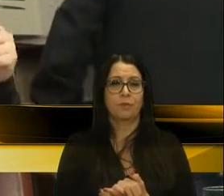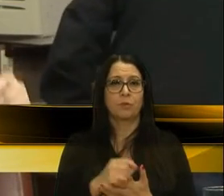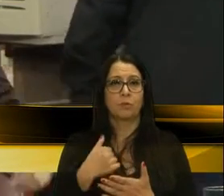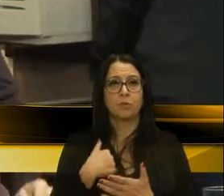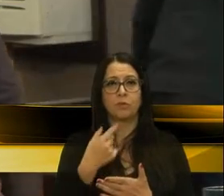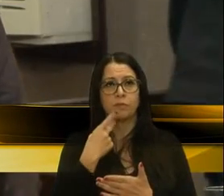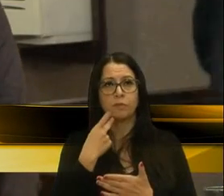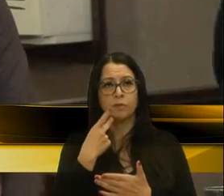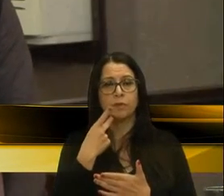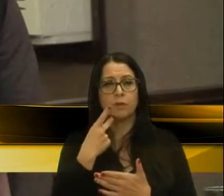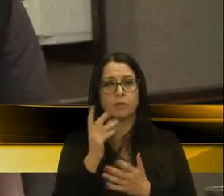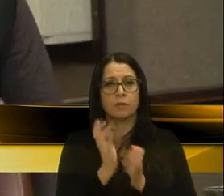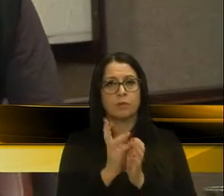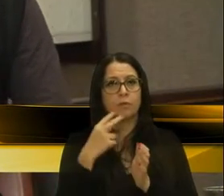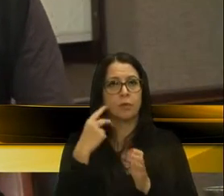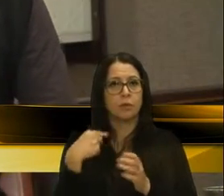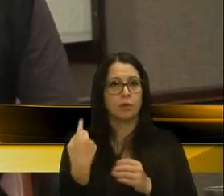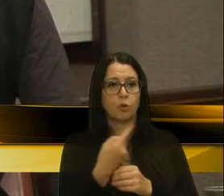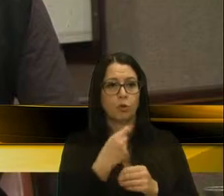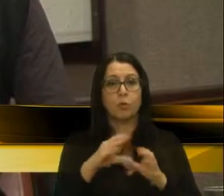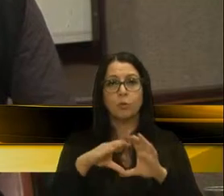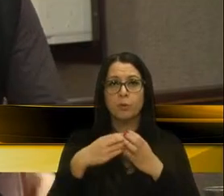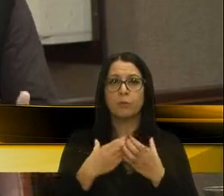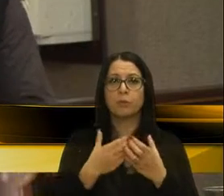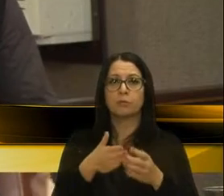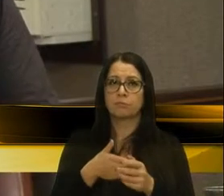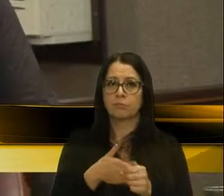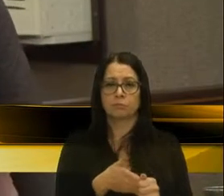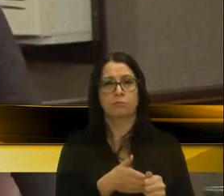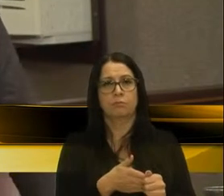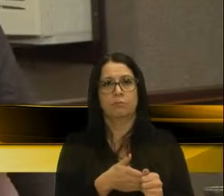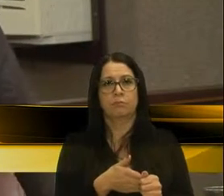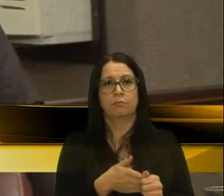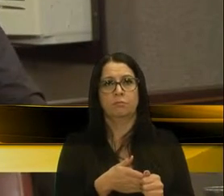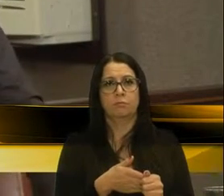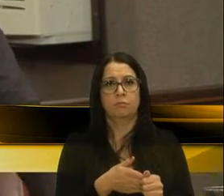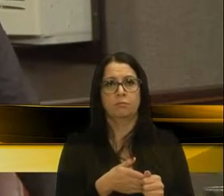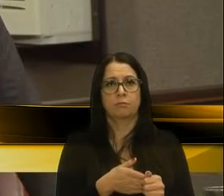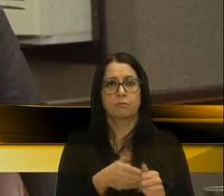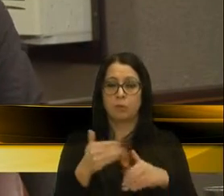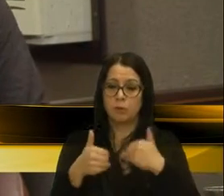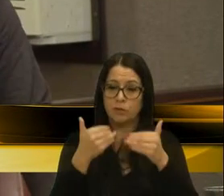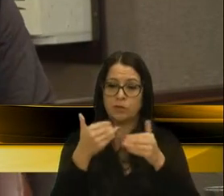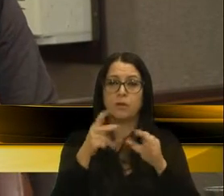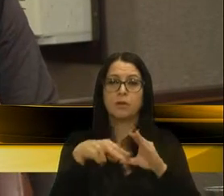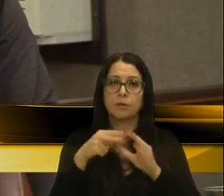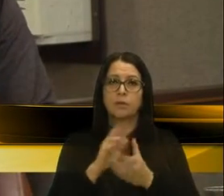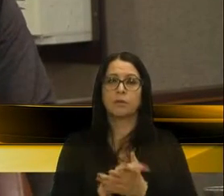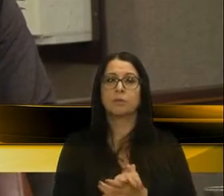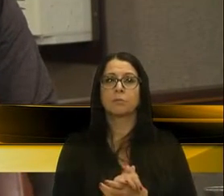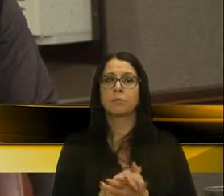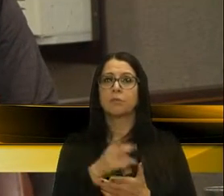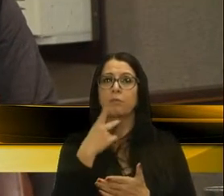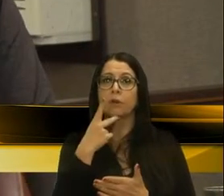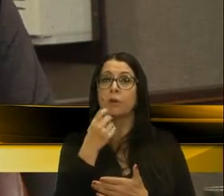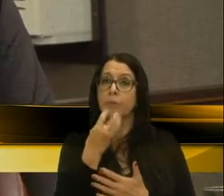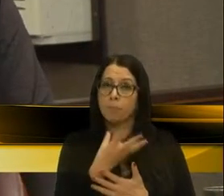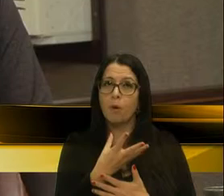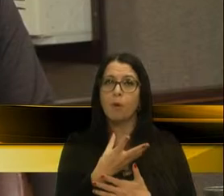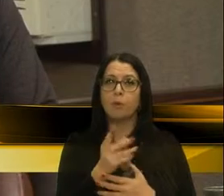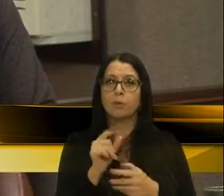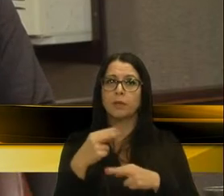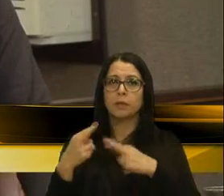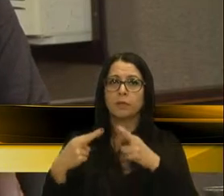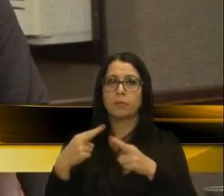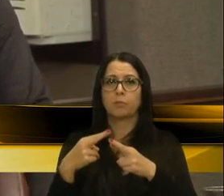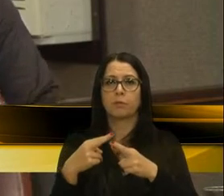digo, colegas vereadores, para a comunidade que nos acompanha, a nossa trajetória aqui na Câmara, eu digo que bom que está sendo reformado